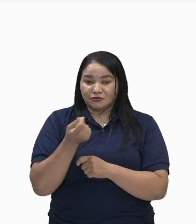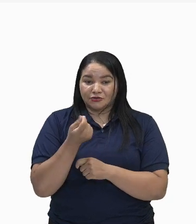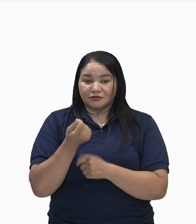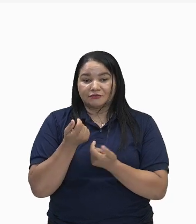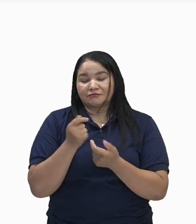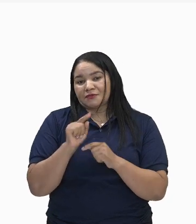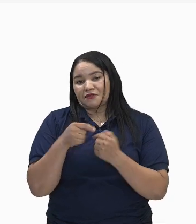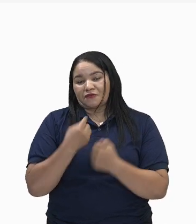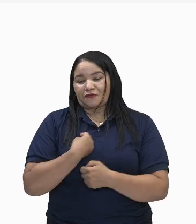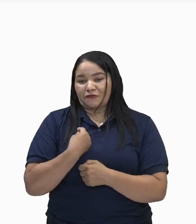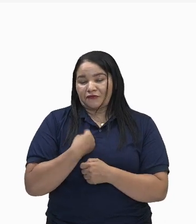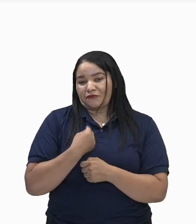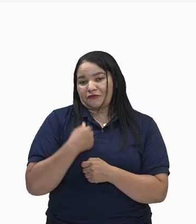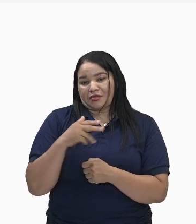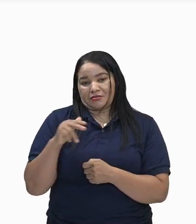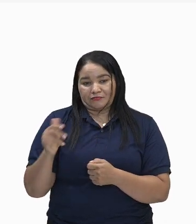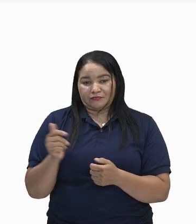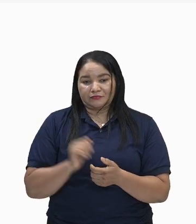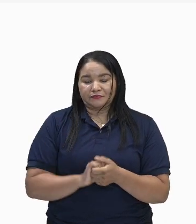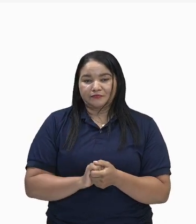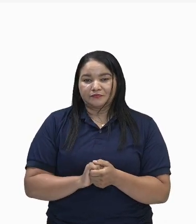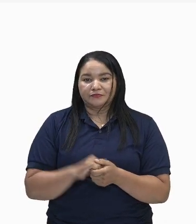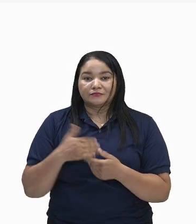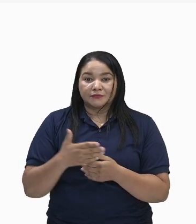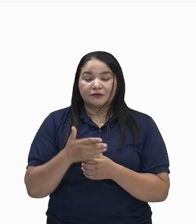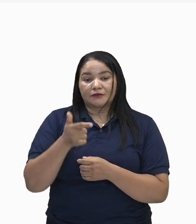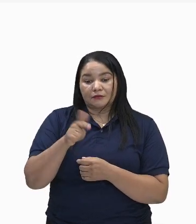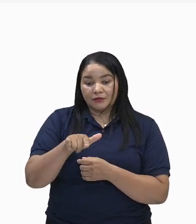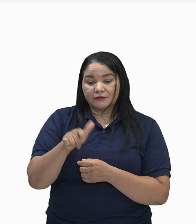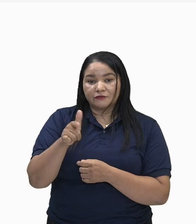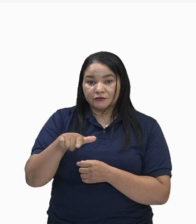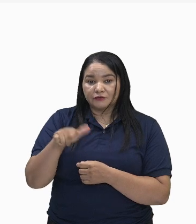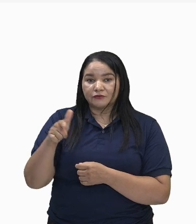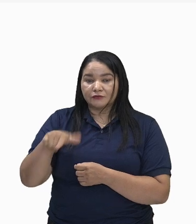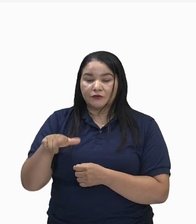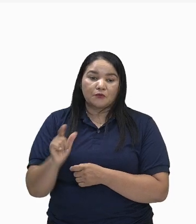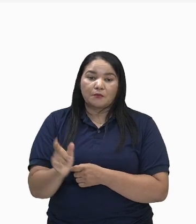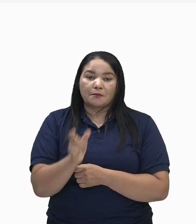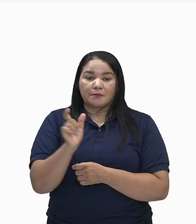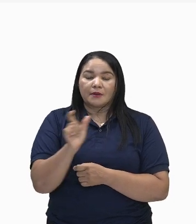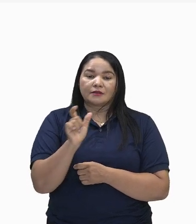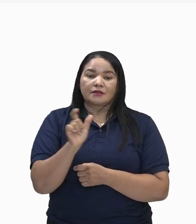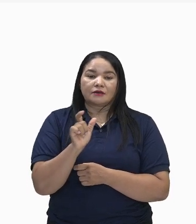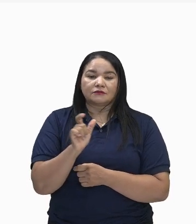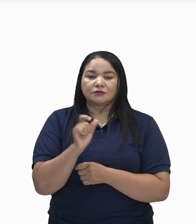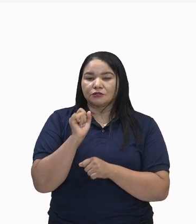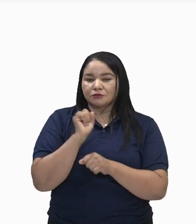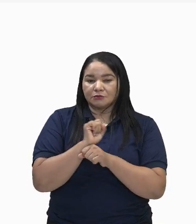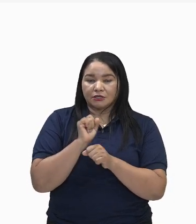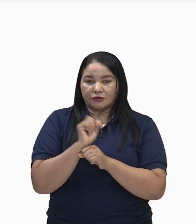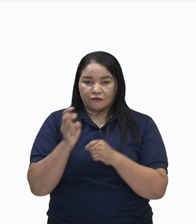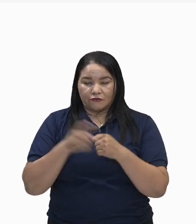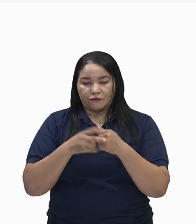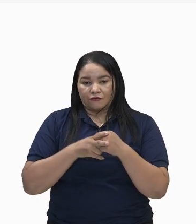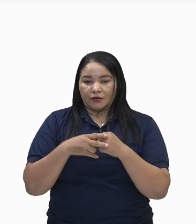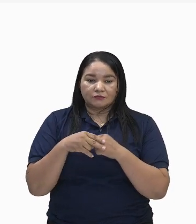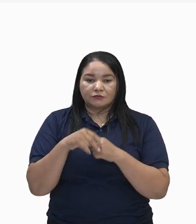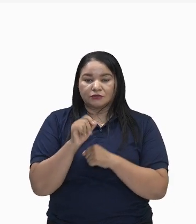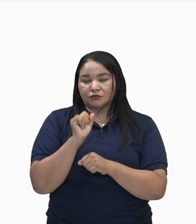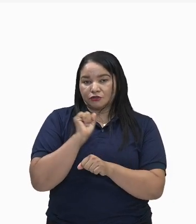nunca vivendo. Então, a repetição da palavra esperei, do verbo esperei no